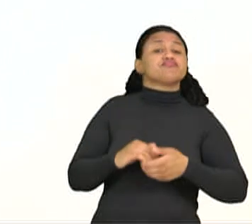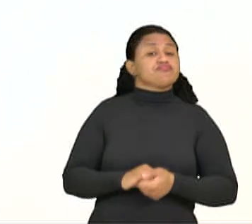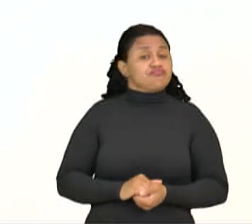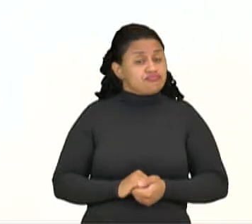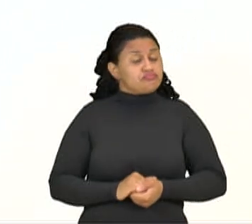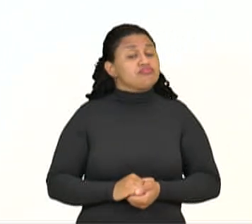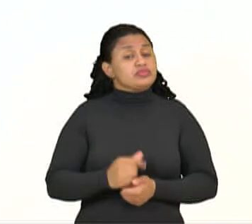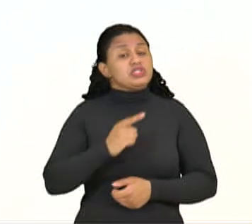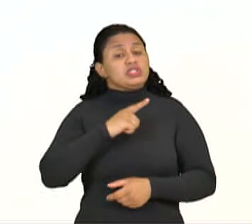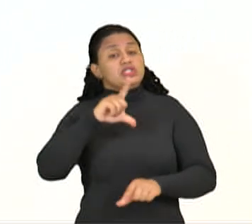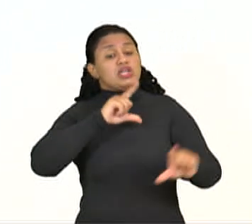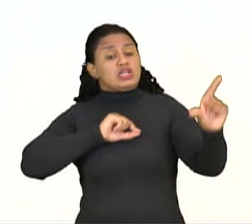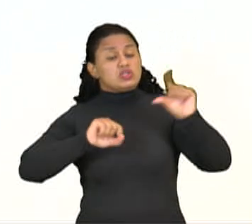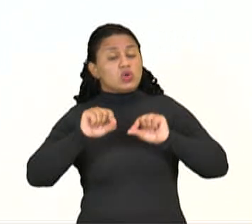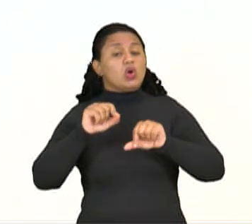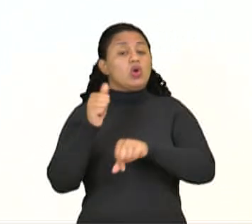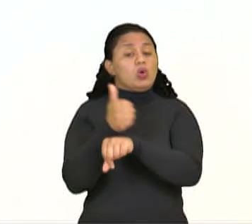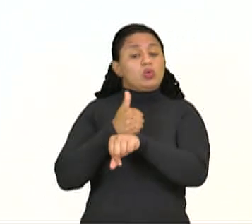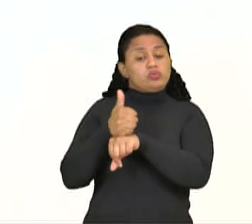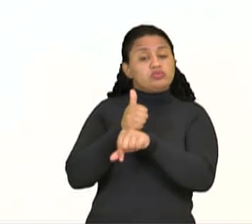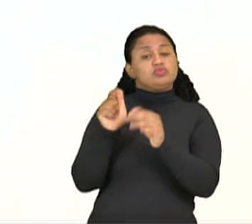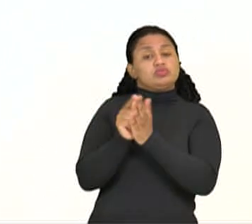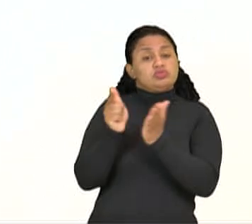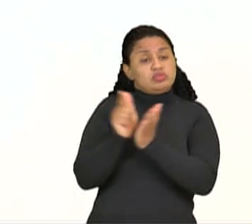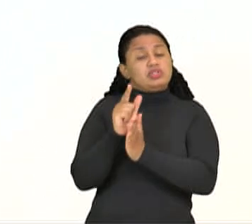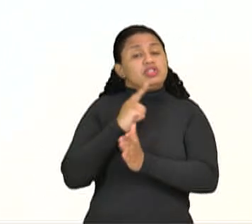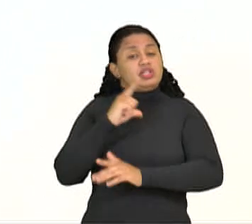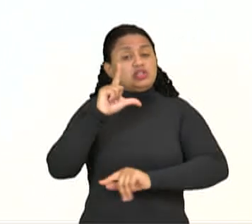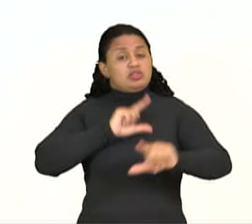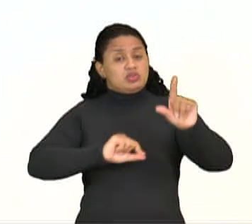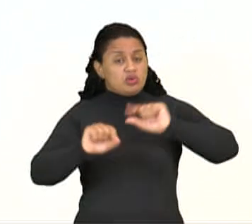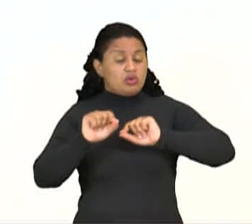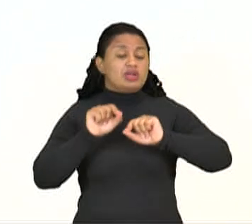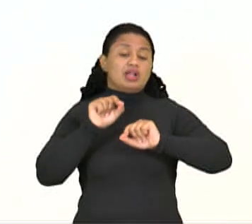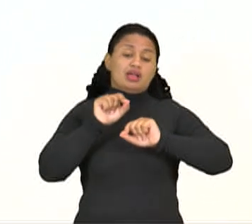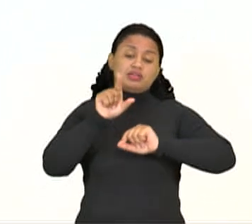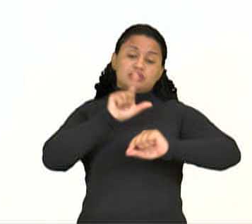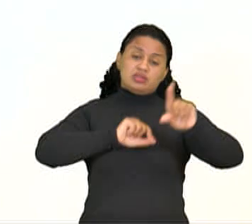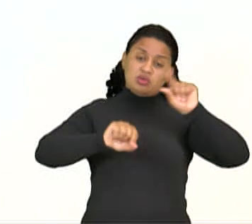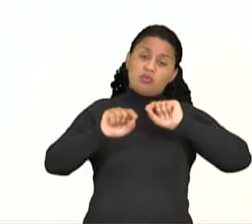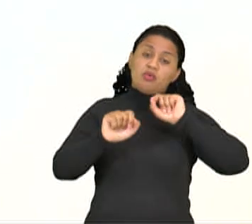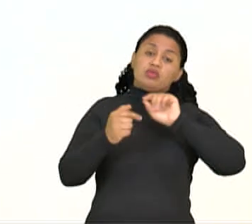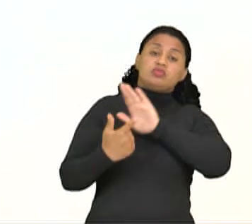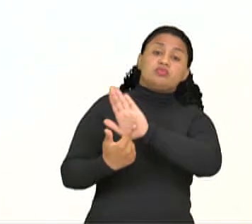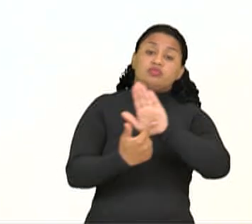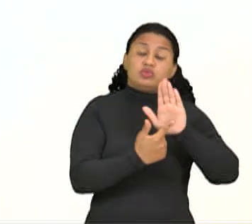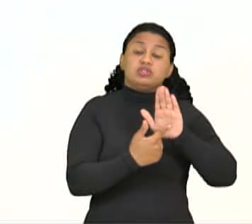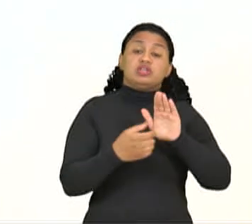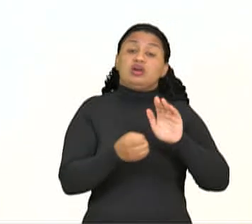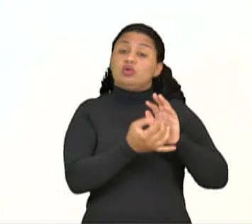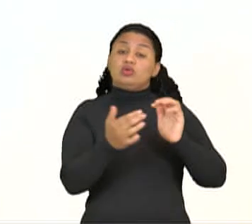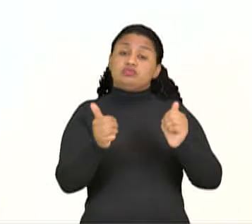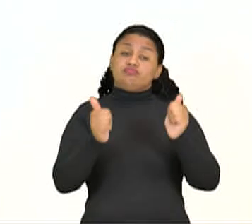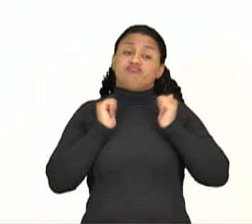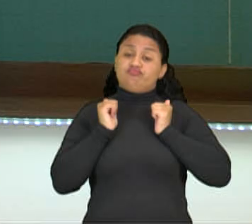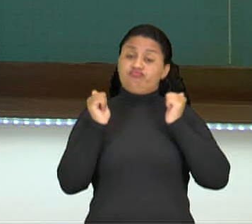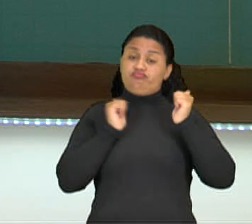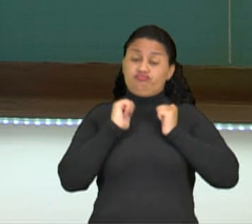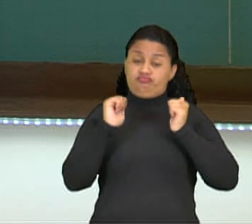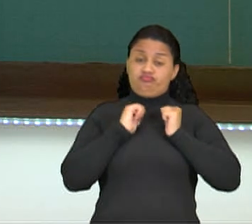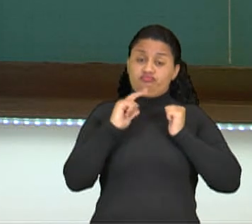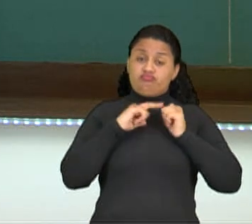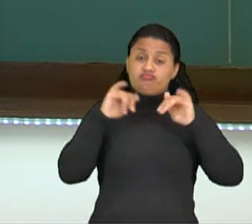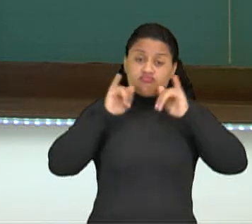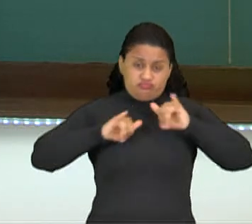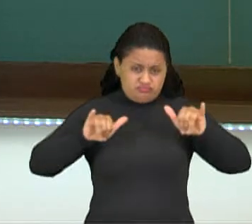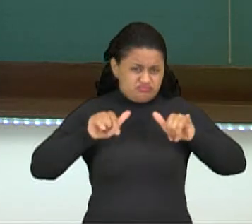uma escolha do autor. Esse tipo de escolha pode indicar o grau de parcialidade da notícia.